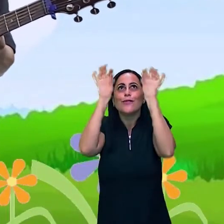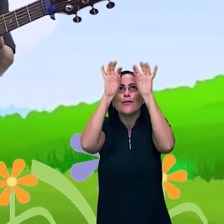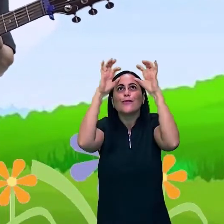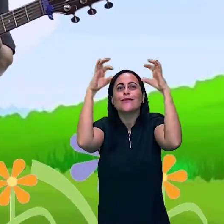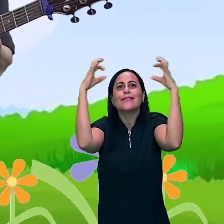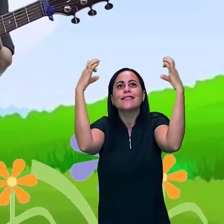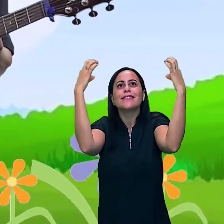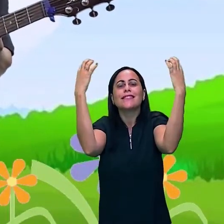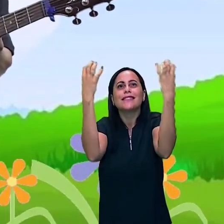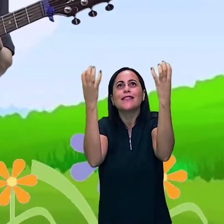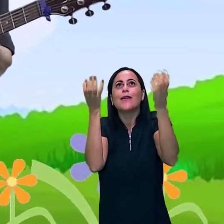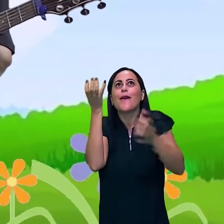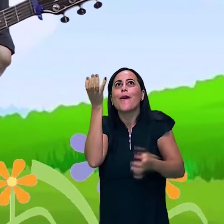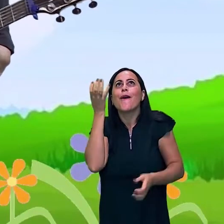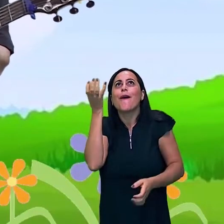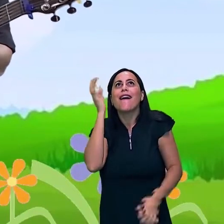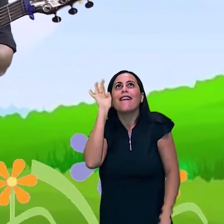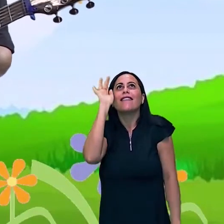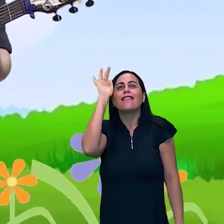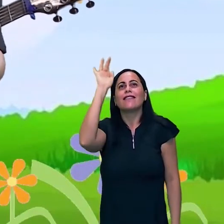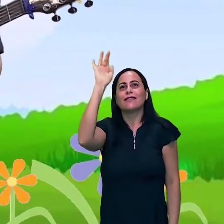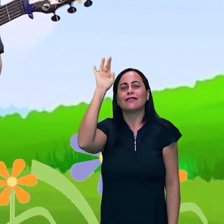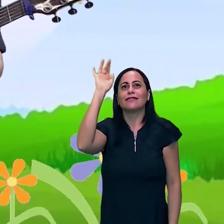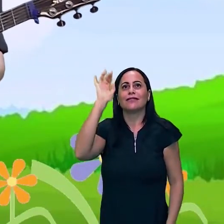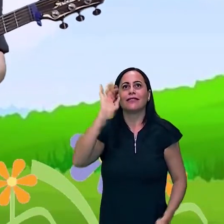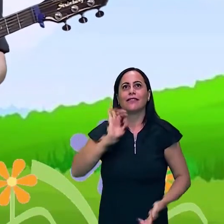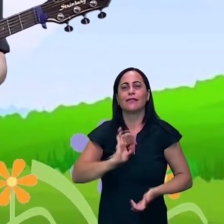Eu quero tocar o céu.